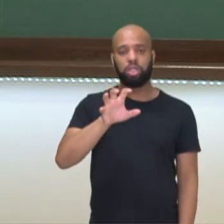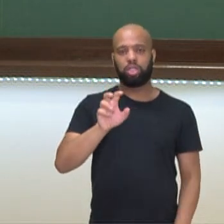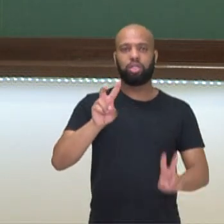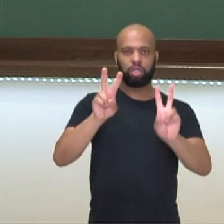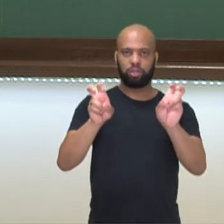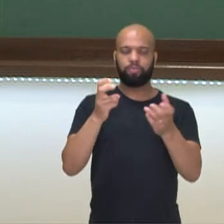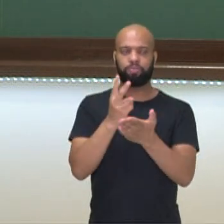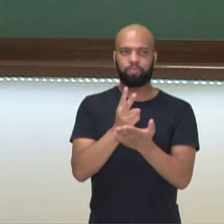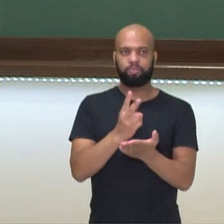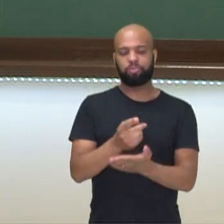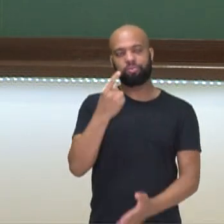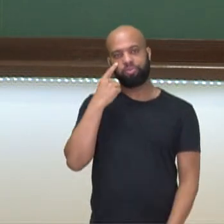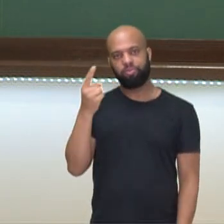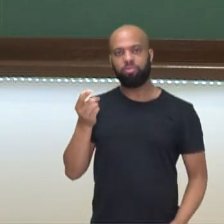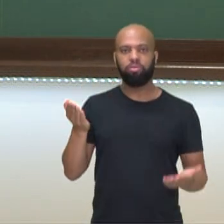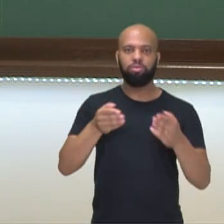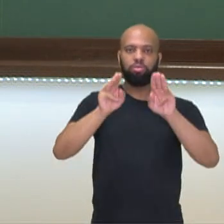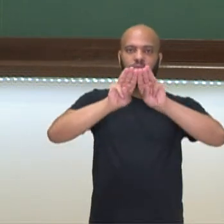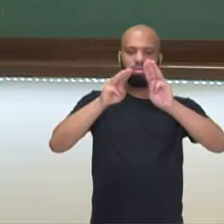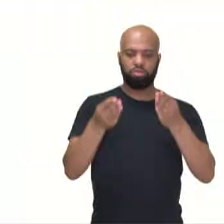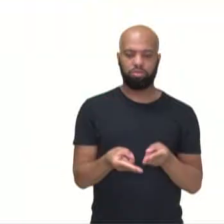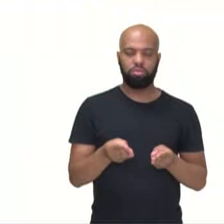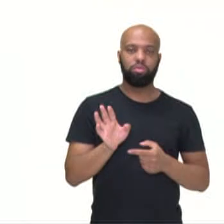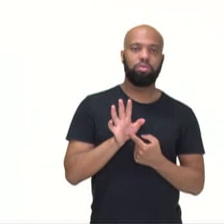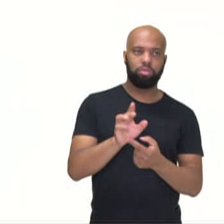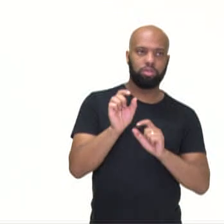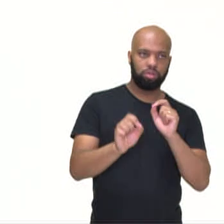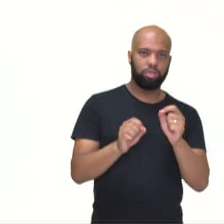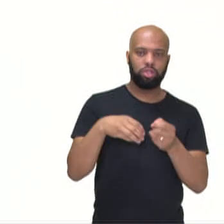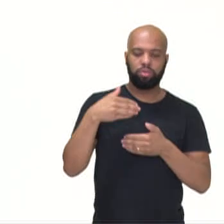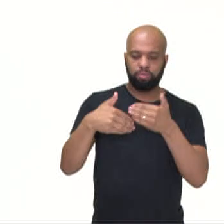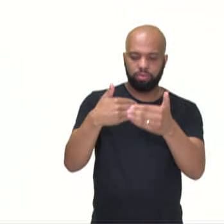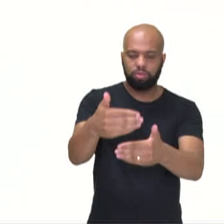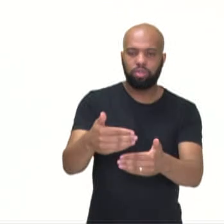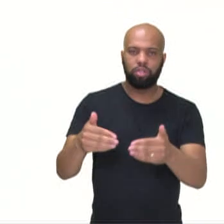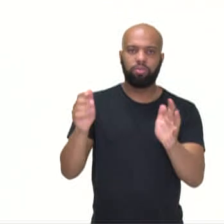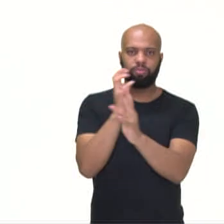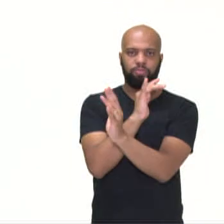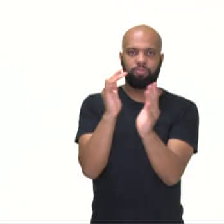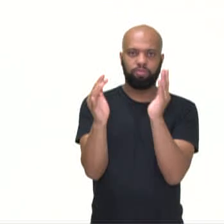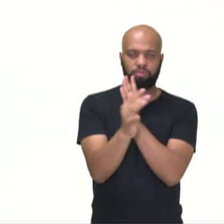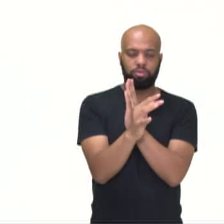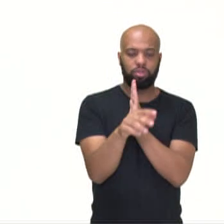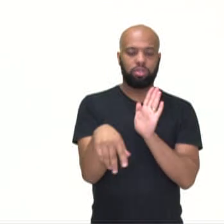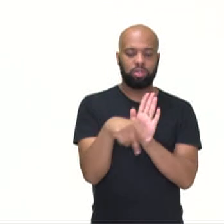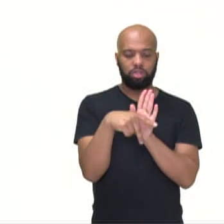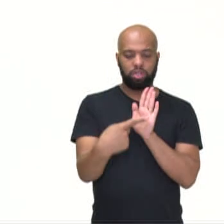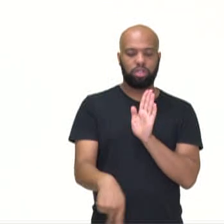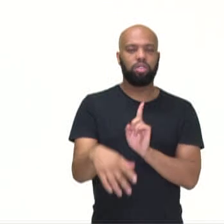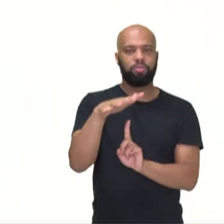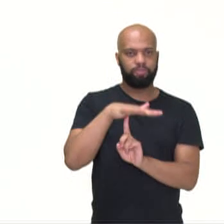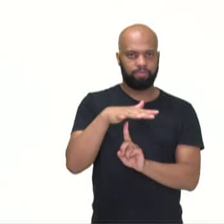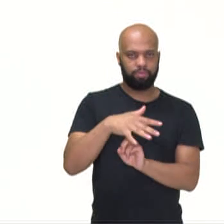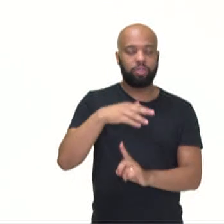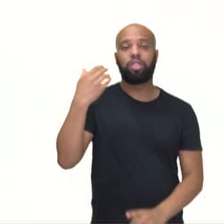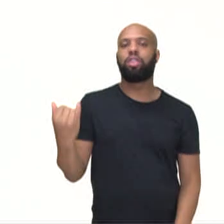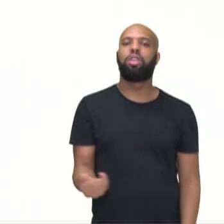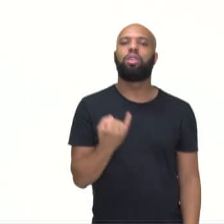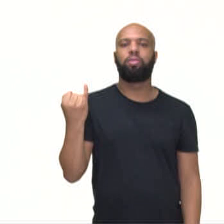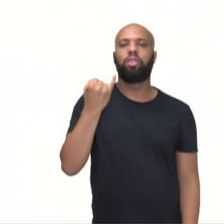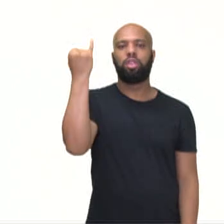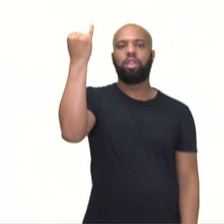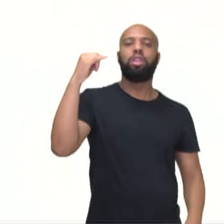nós conseguimos ver aqui este mapa que mostra o processo de urbanização no estado do Paraná. É muito